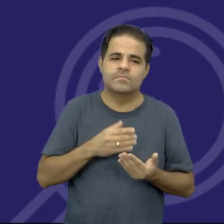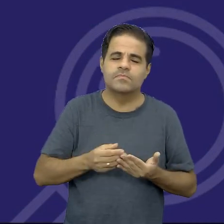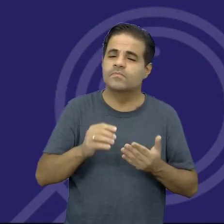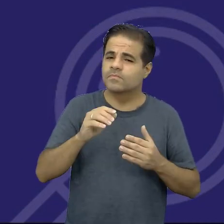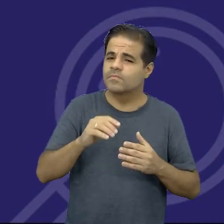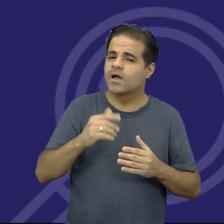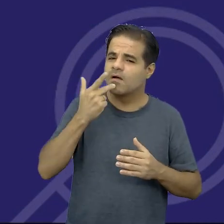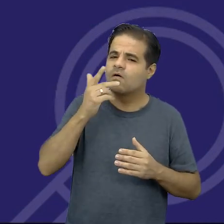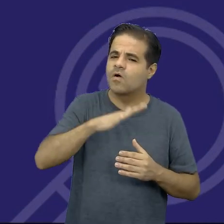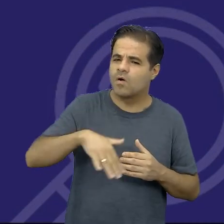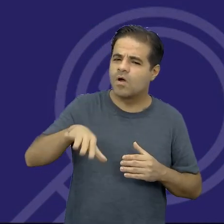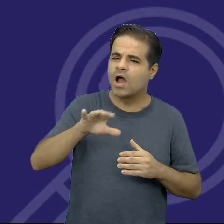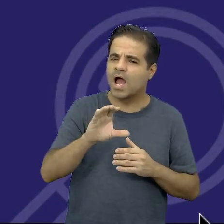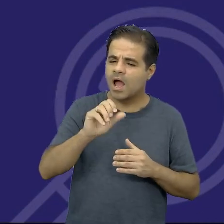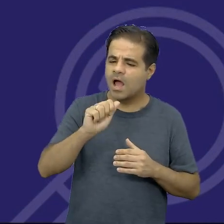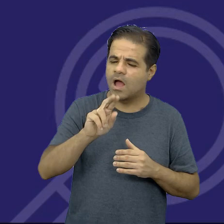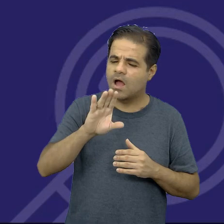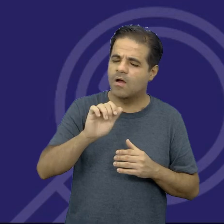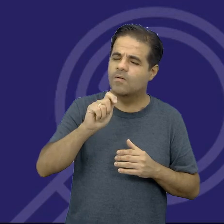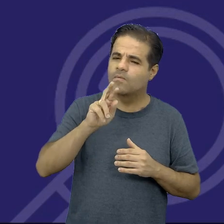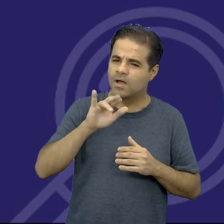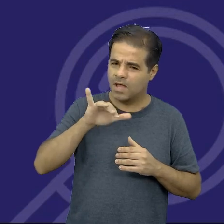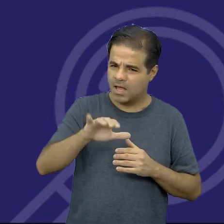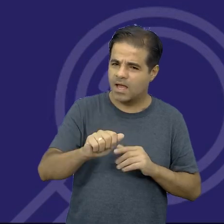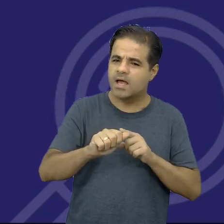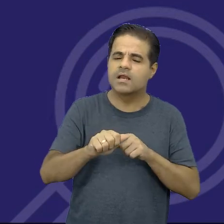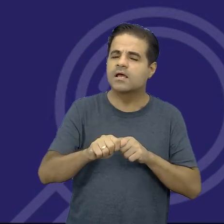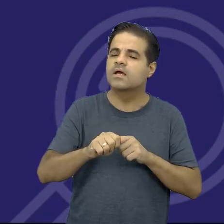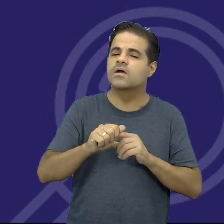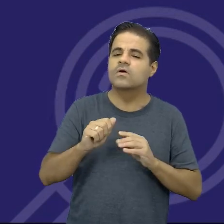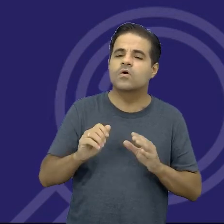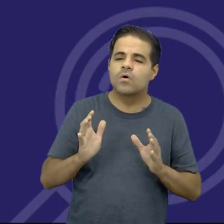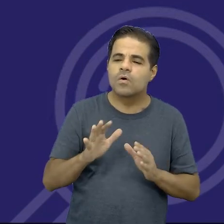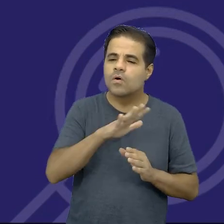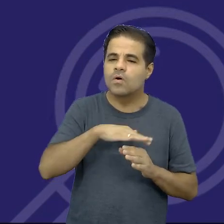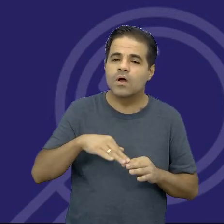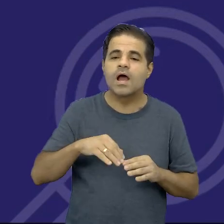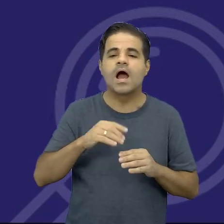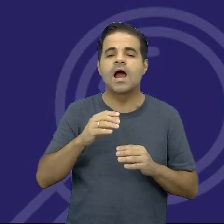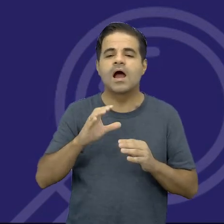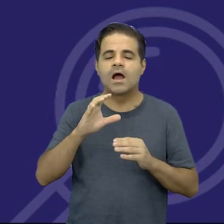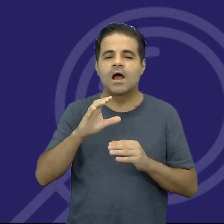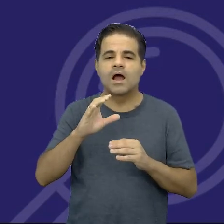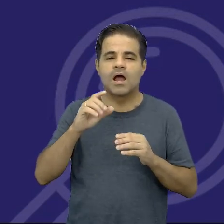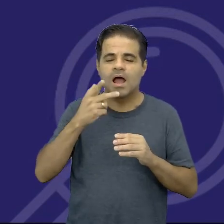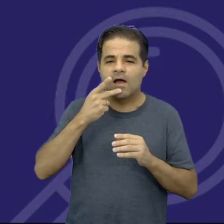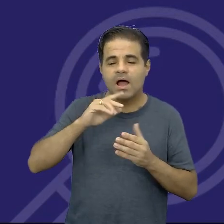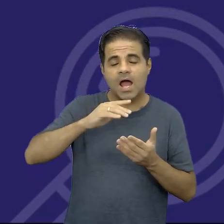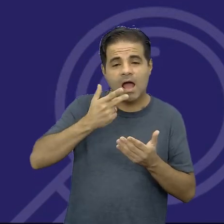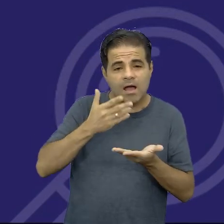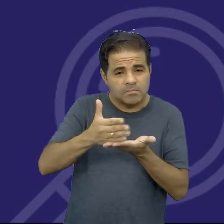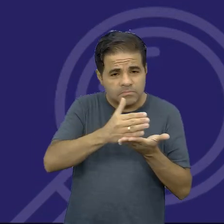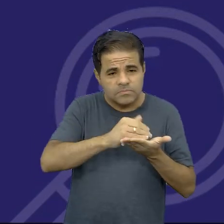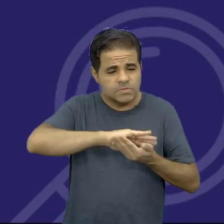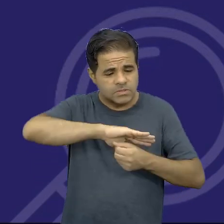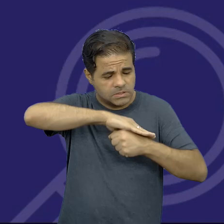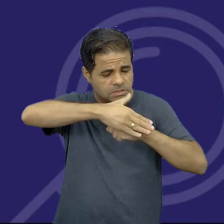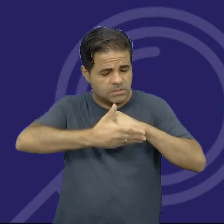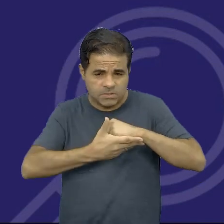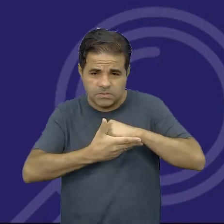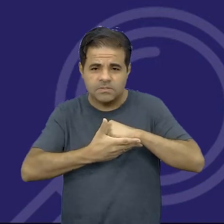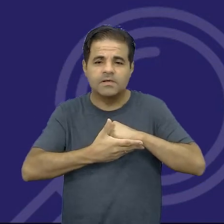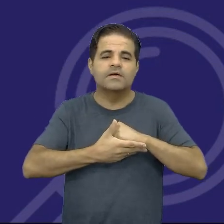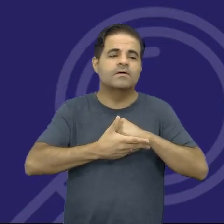exoesqueleto calcáreo, que chamamos popularmente de concha. A concha é secretada por um tecido especial